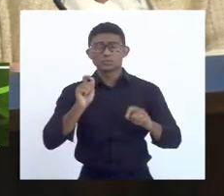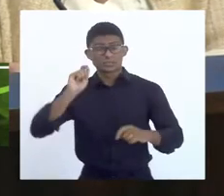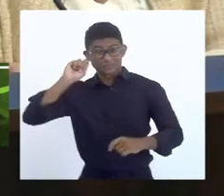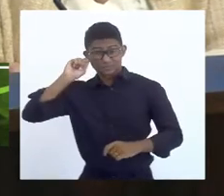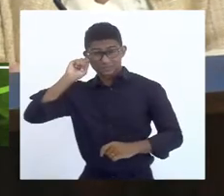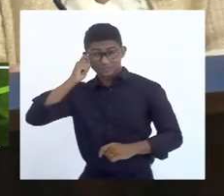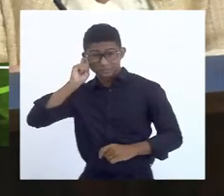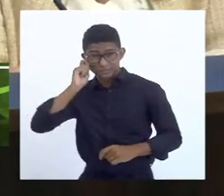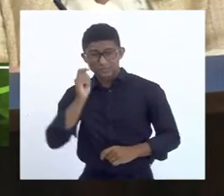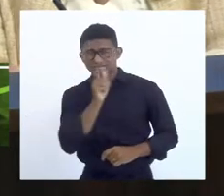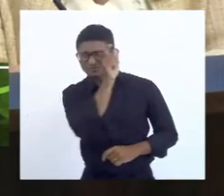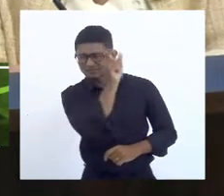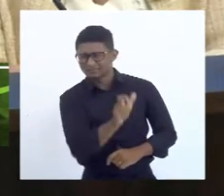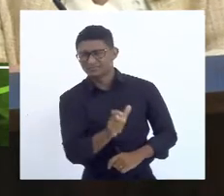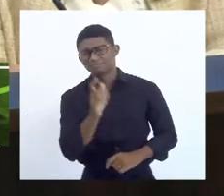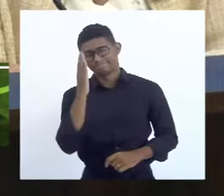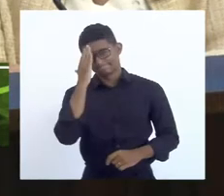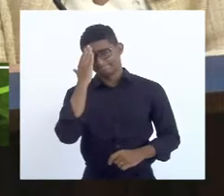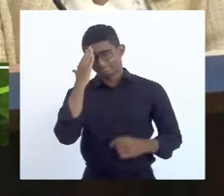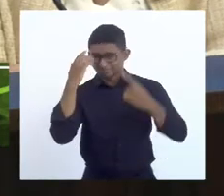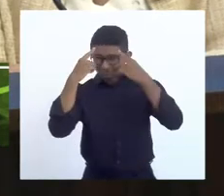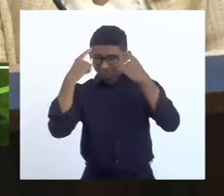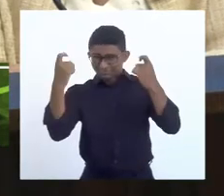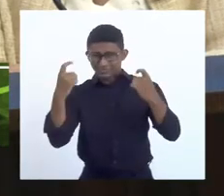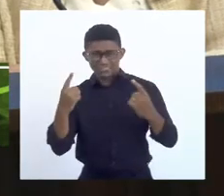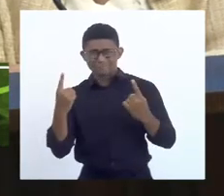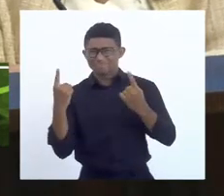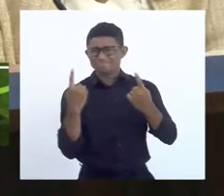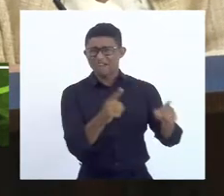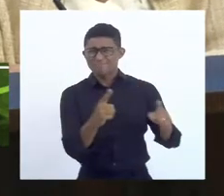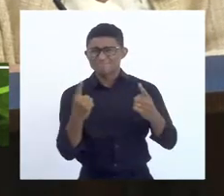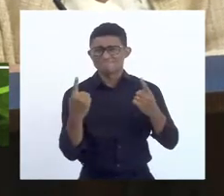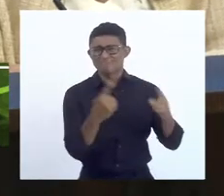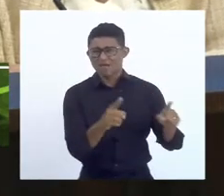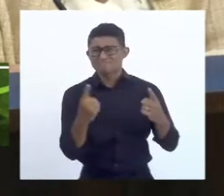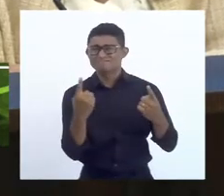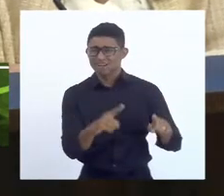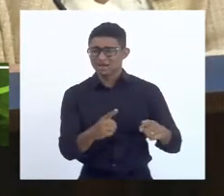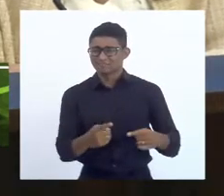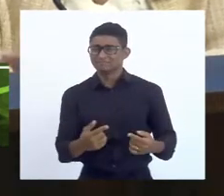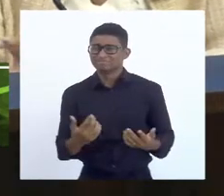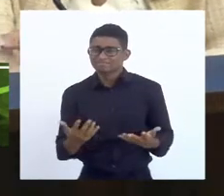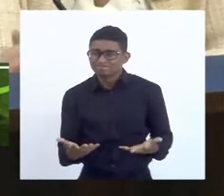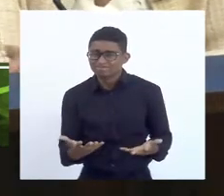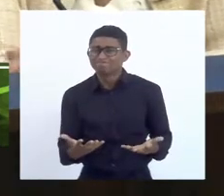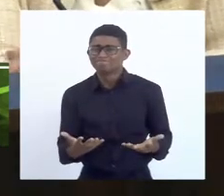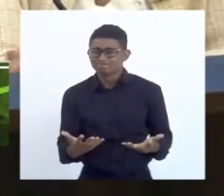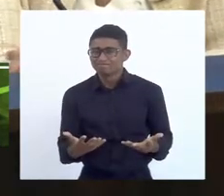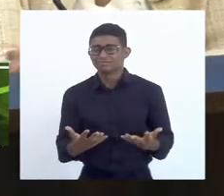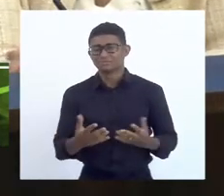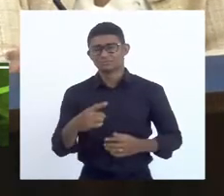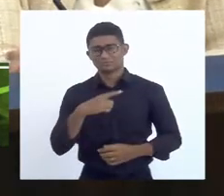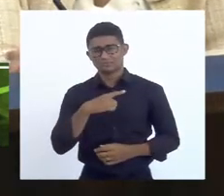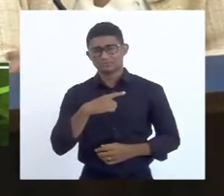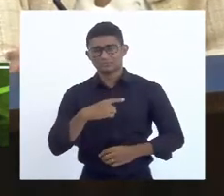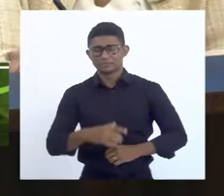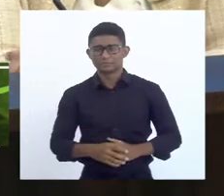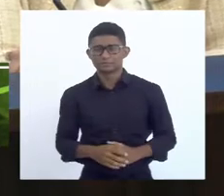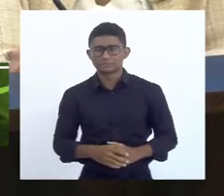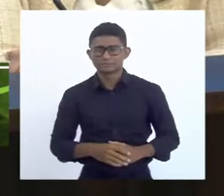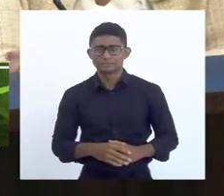outros marcadores de opressão, e que vão trazer expressões próprias dessa violência no curso dela.